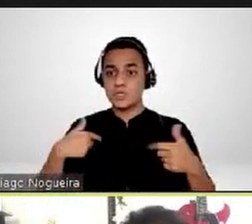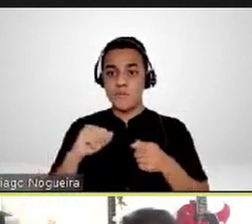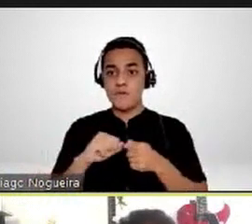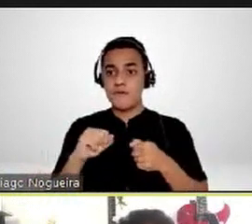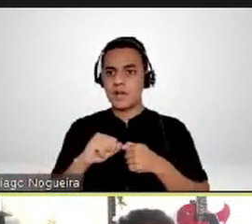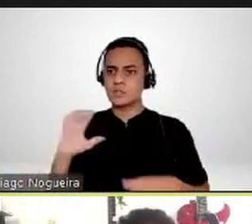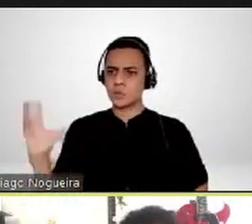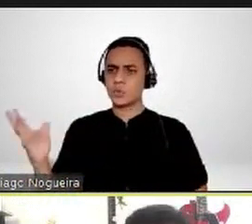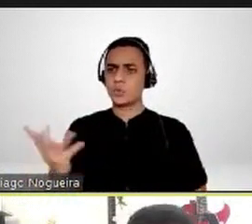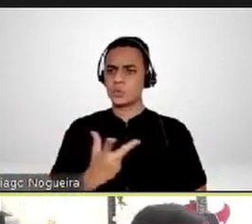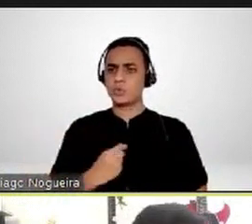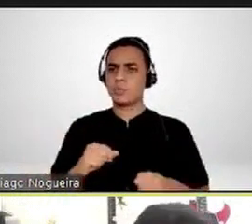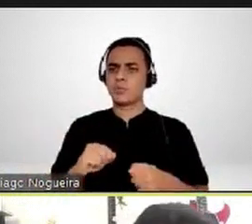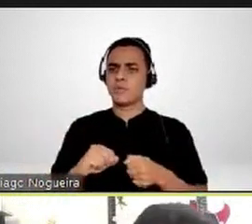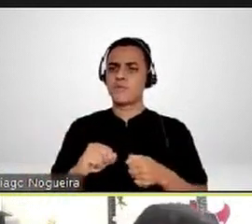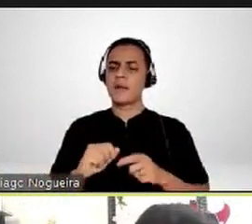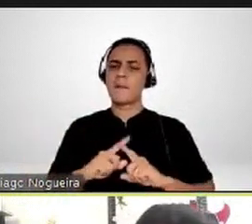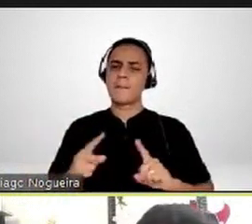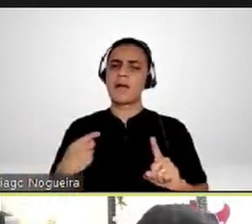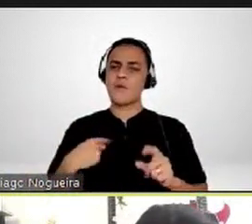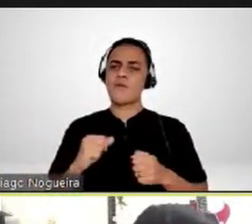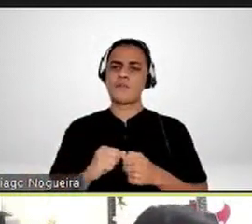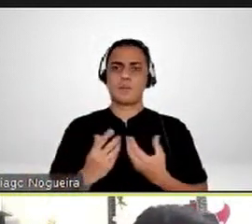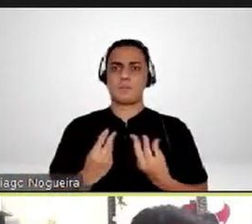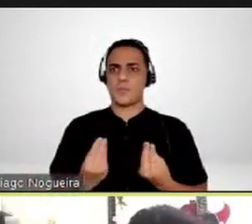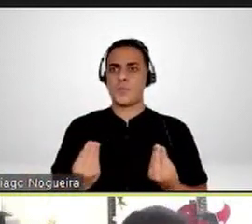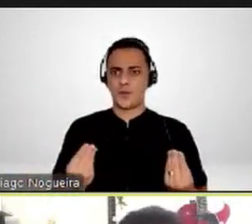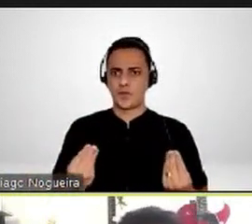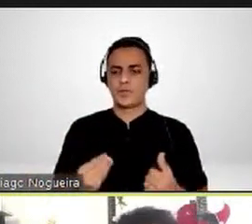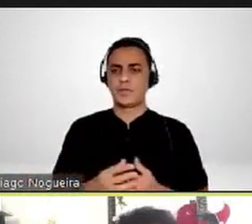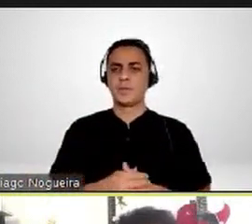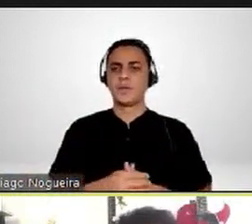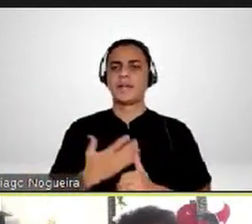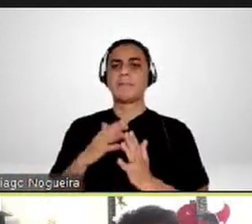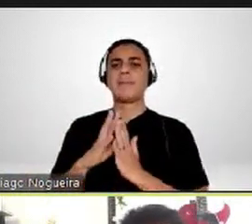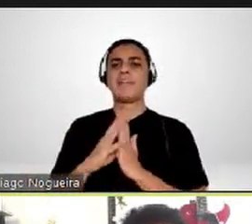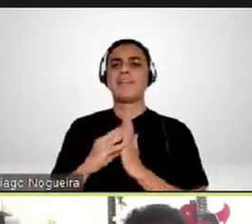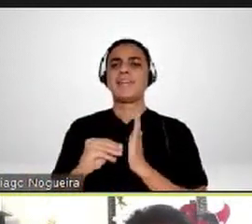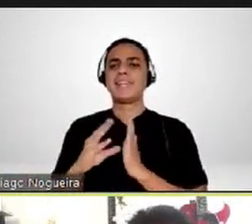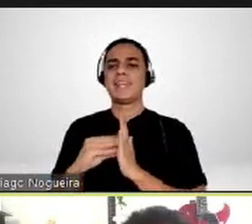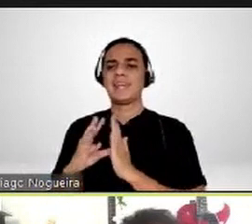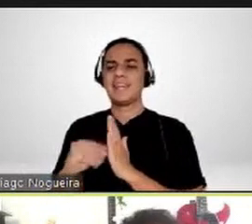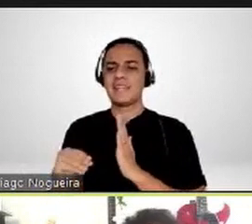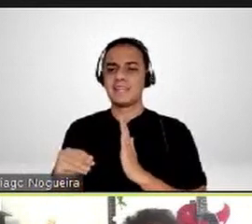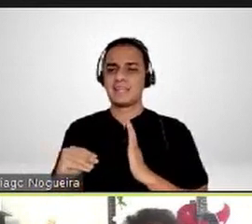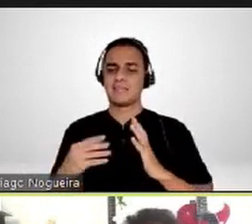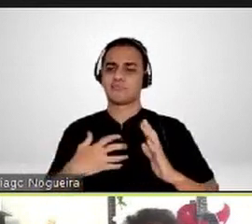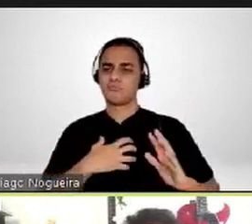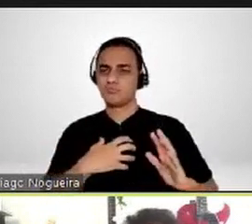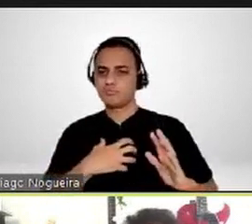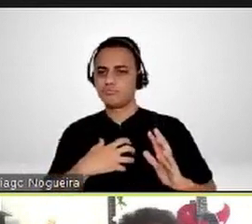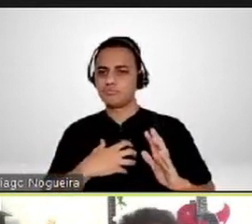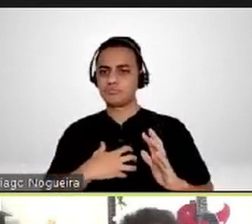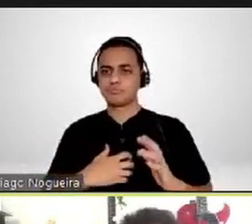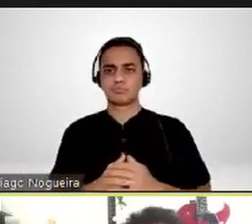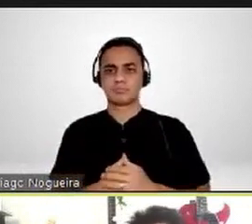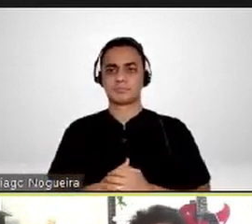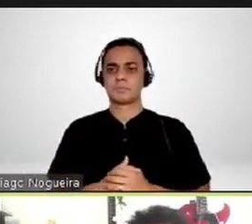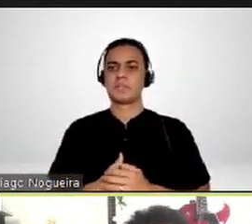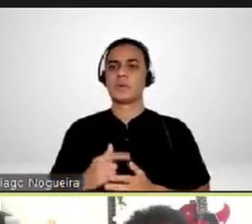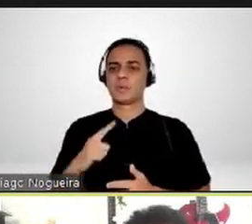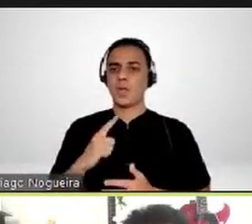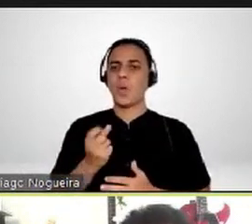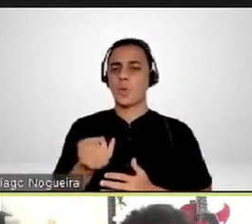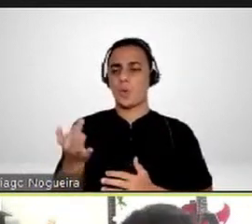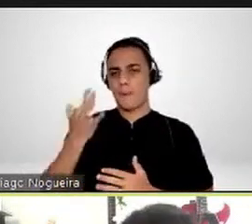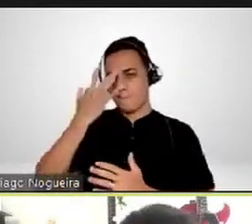faz, mas eu faço às vezes de uma forma deliberada. A imitação dos estilos, né? Eu tenho alguns desenhistas que